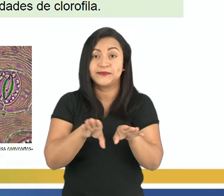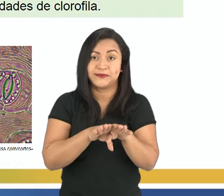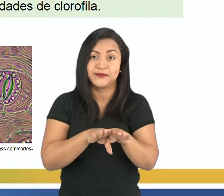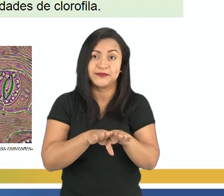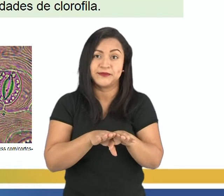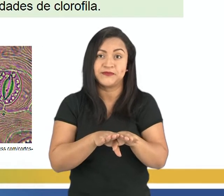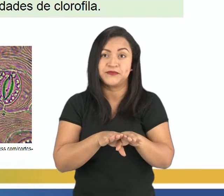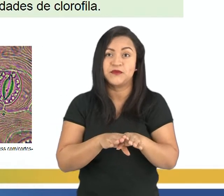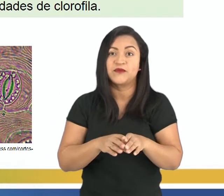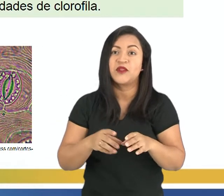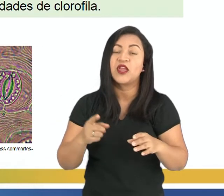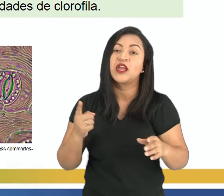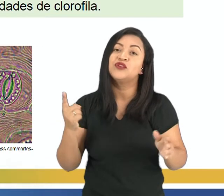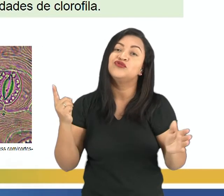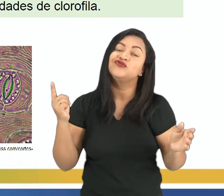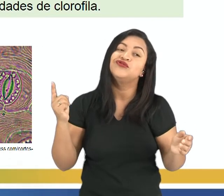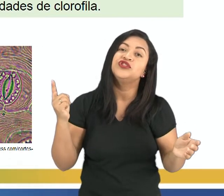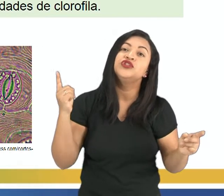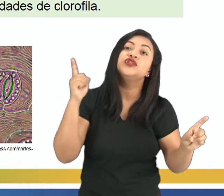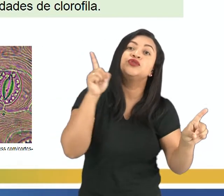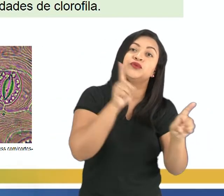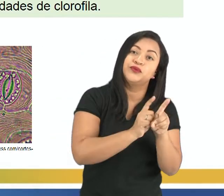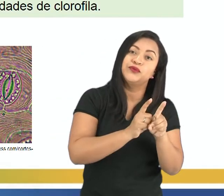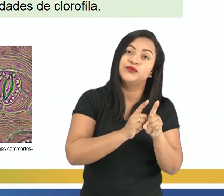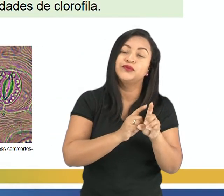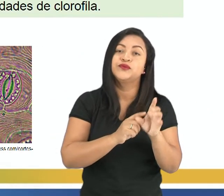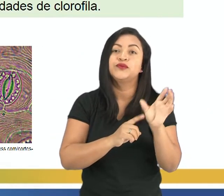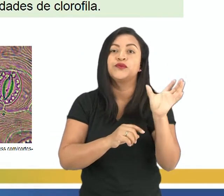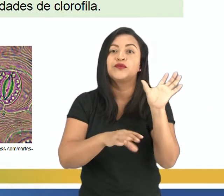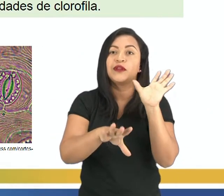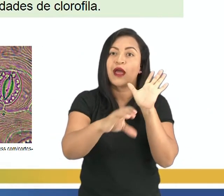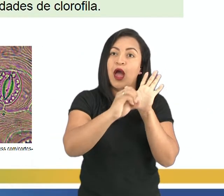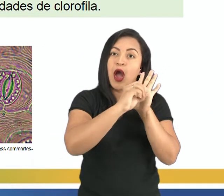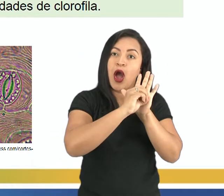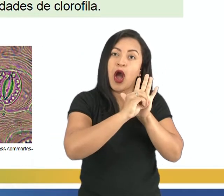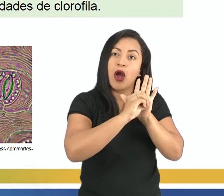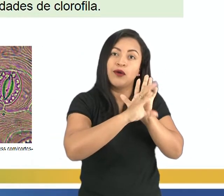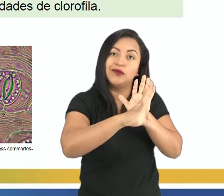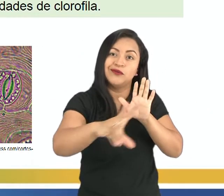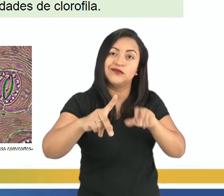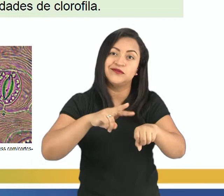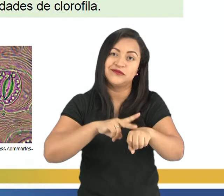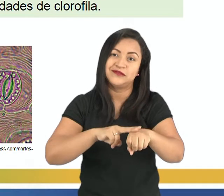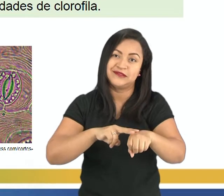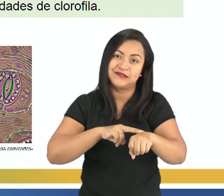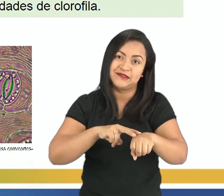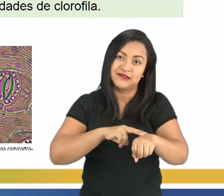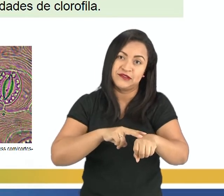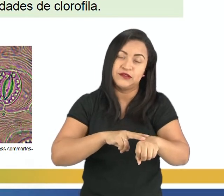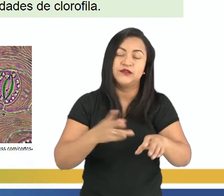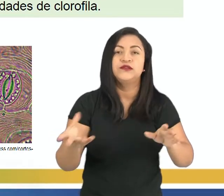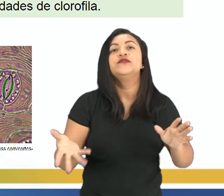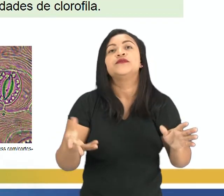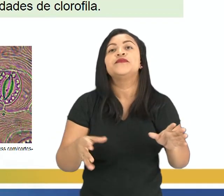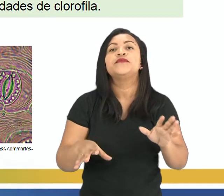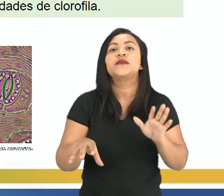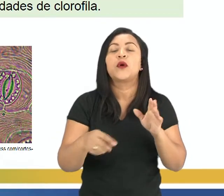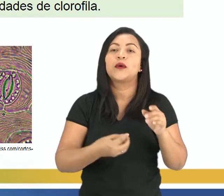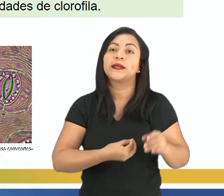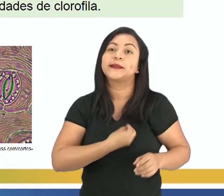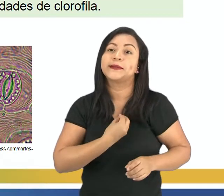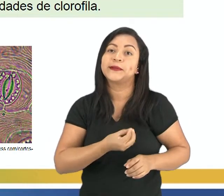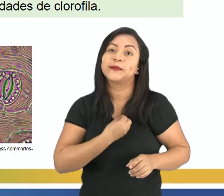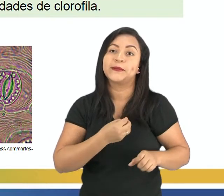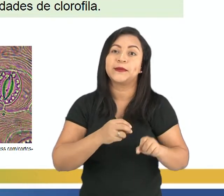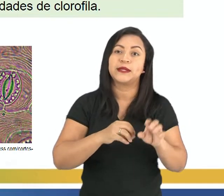as maiores quantidades de clorofila. Então, a gente encontra os cloroplastos com a presença de clorofila